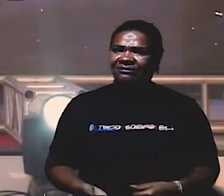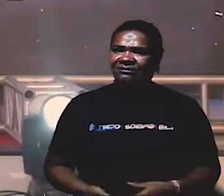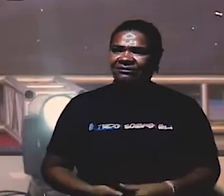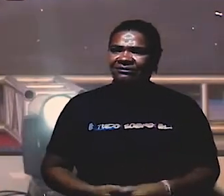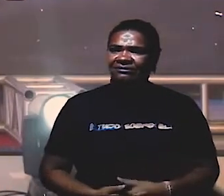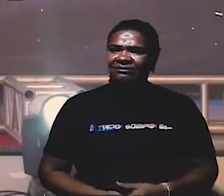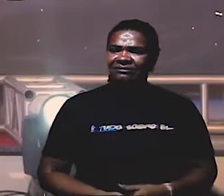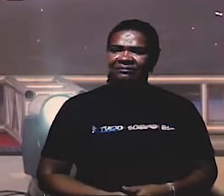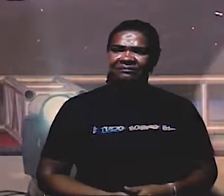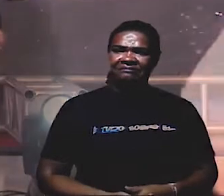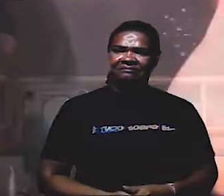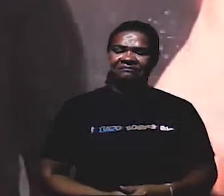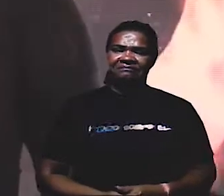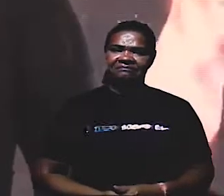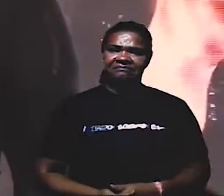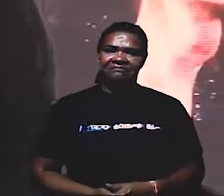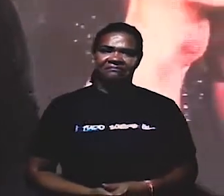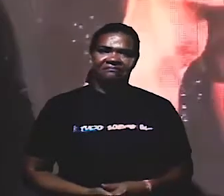Onde é que anda?